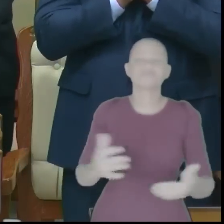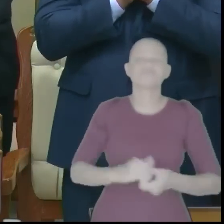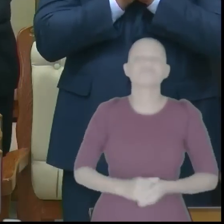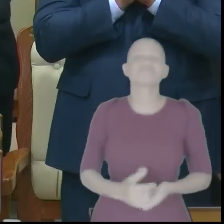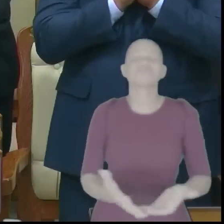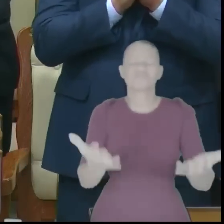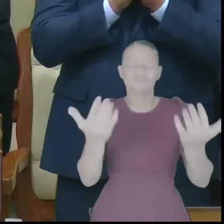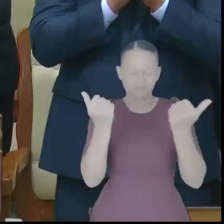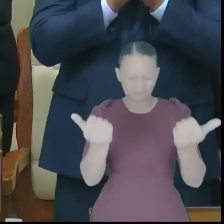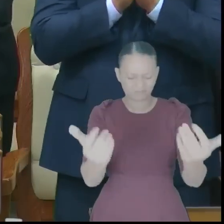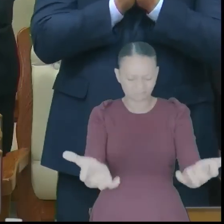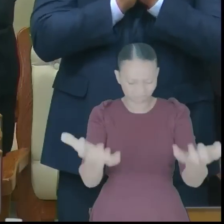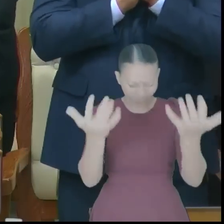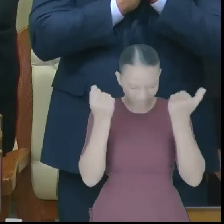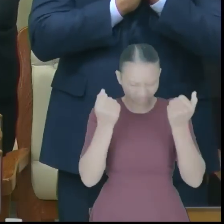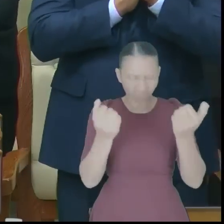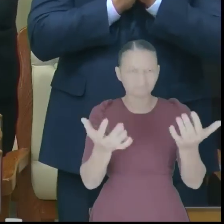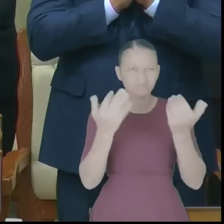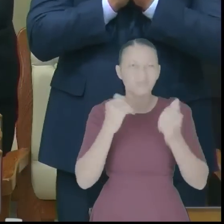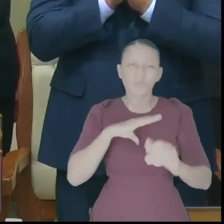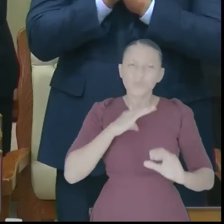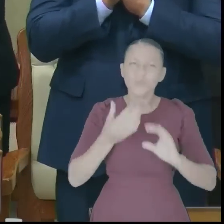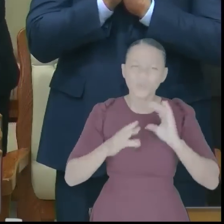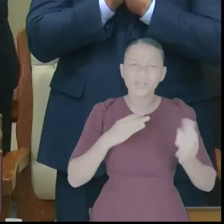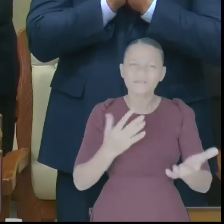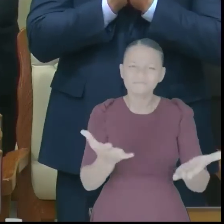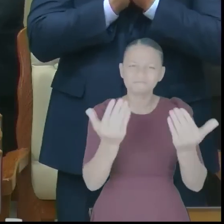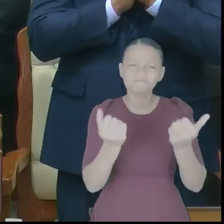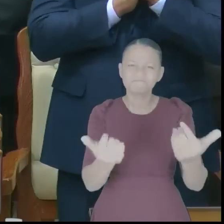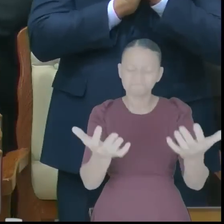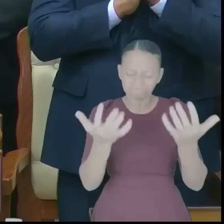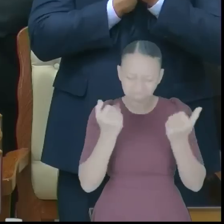Vem agora. Coragem.